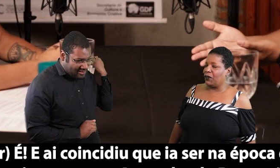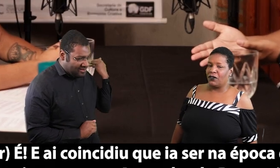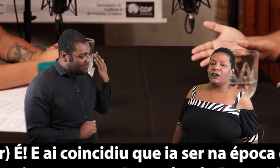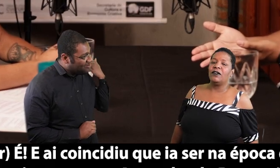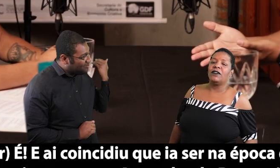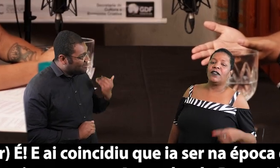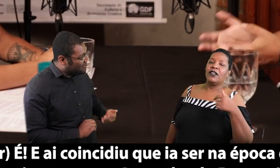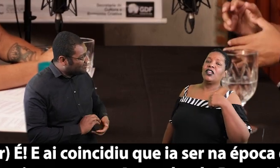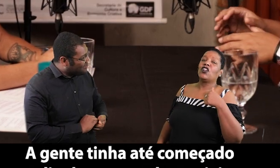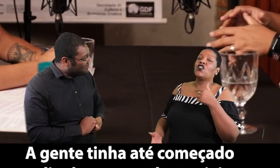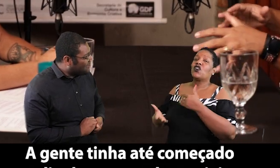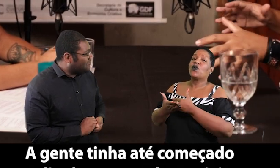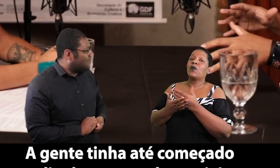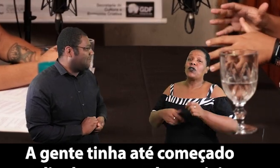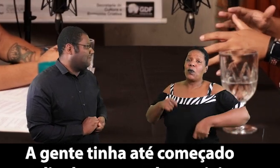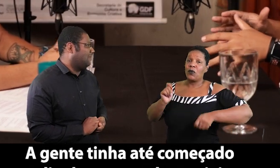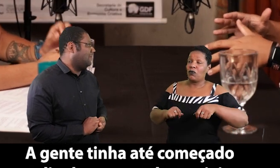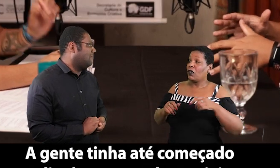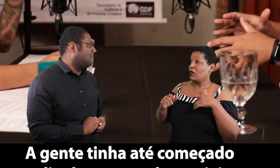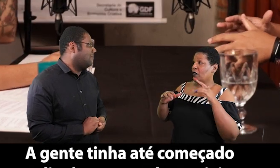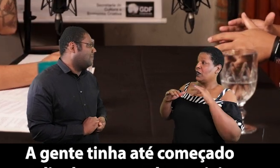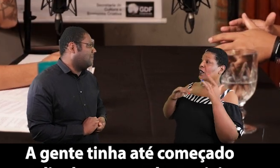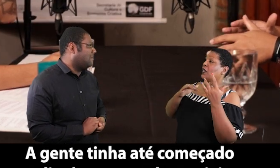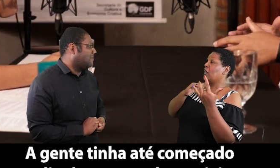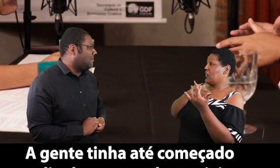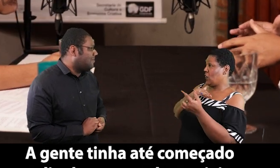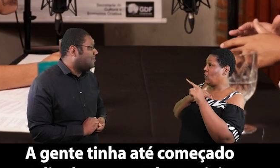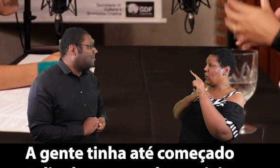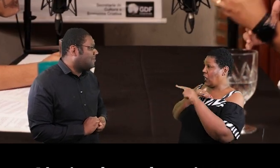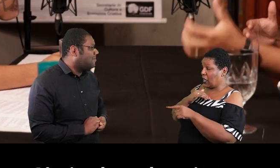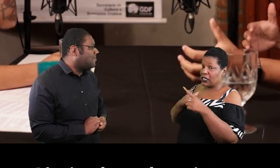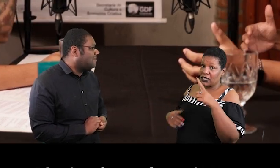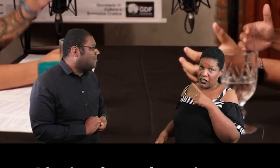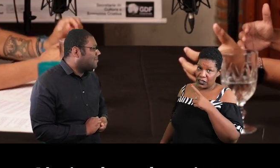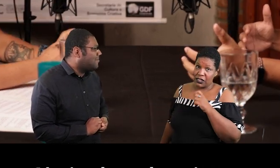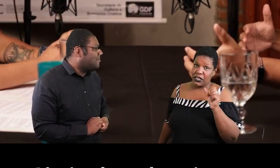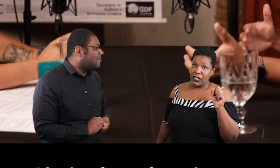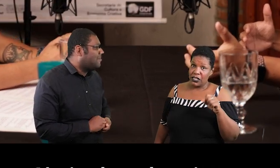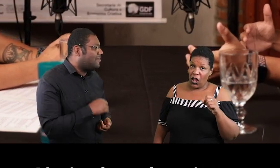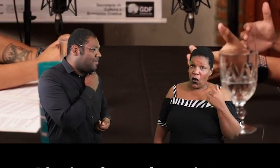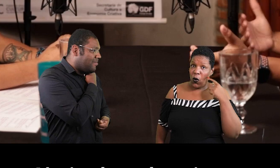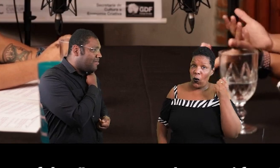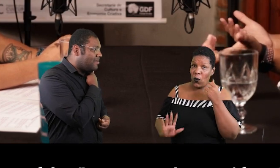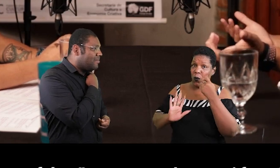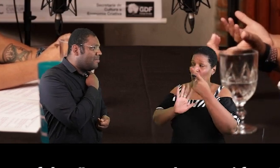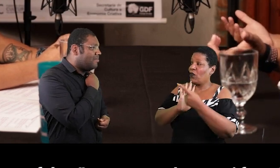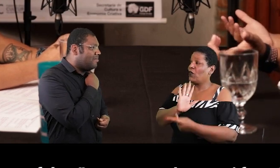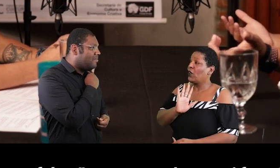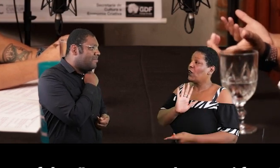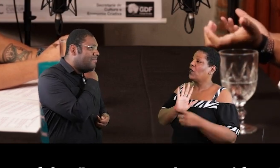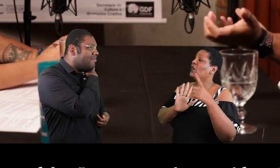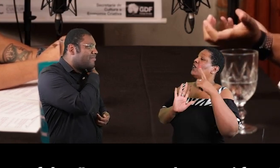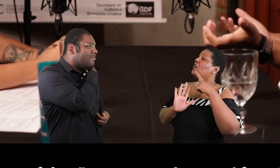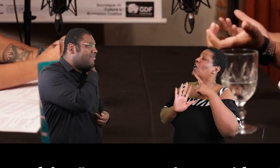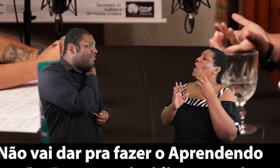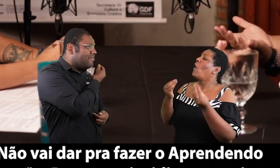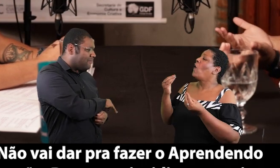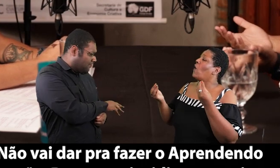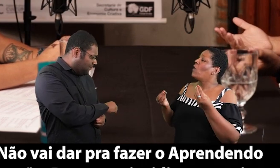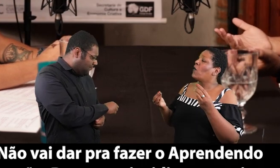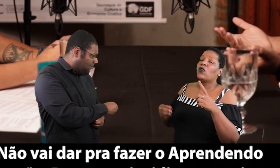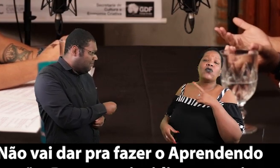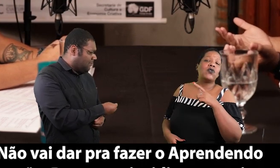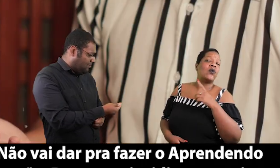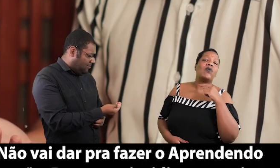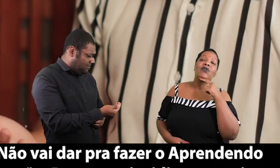começar aprendendo percussão. A gente já tinha até começado a divulgar nas redes sociais. Aí veio o lance do projeto. A gente falou, cara, como é que a gente vai fazer? Não vai dar pra